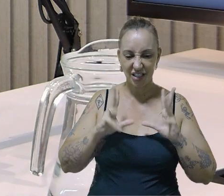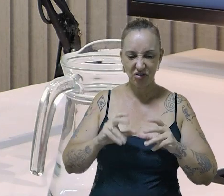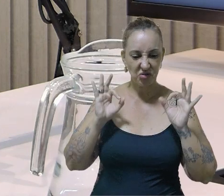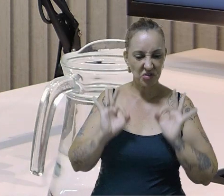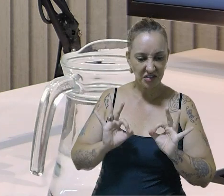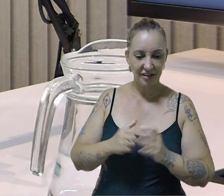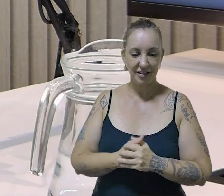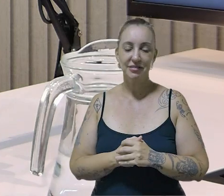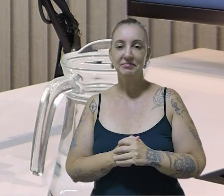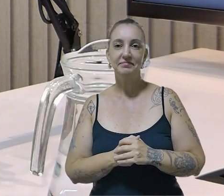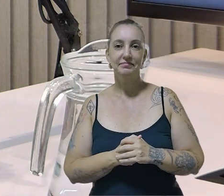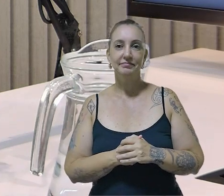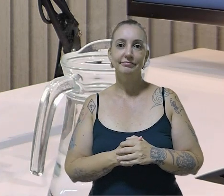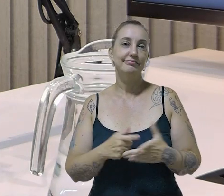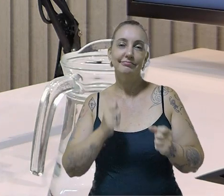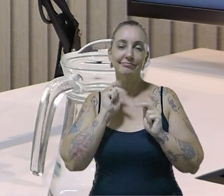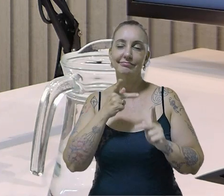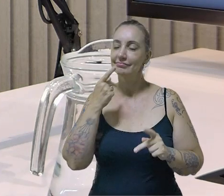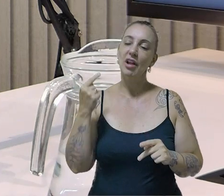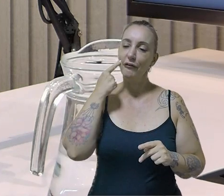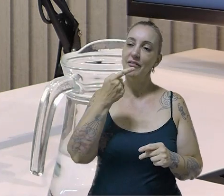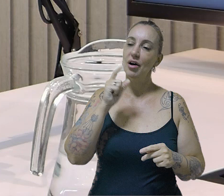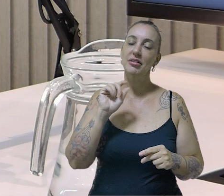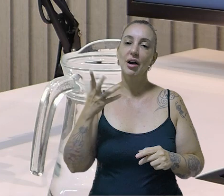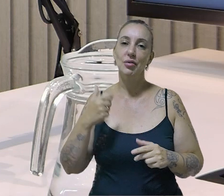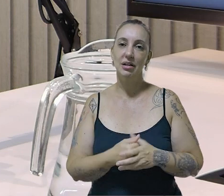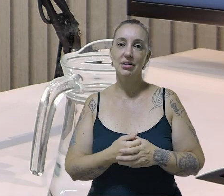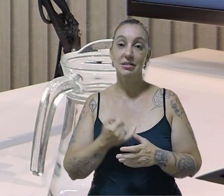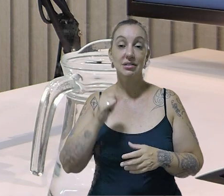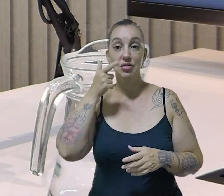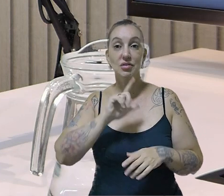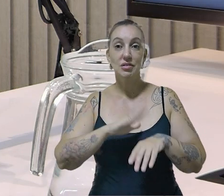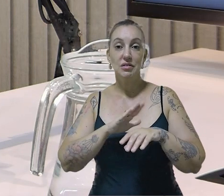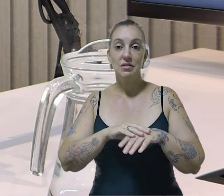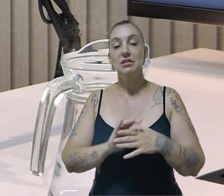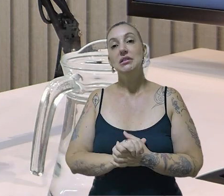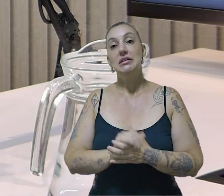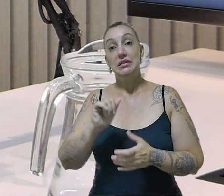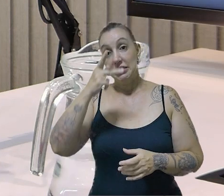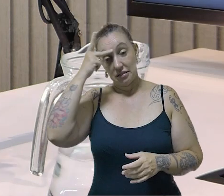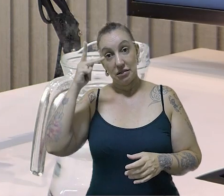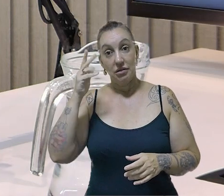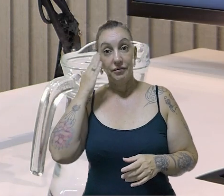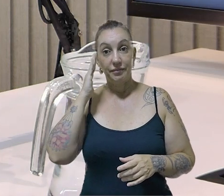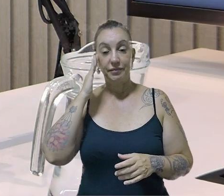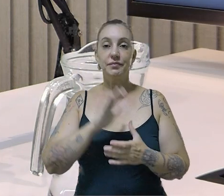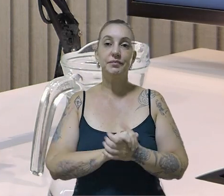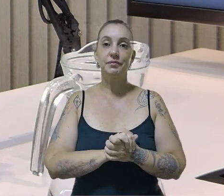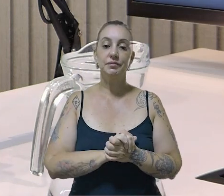certinho como sempre e falei ah vou Vou ver vou ver se eu consigo fazer isso vou ver se as pessoas entendem tá